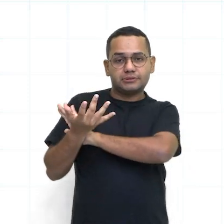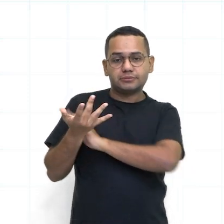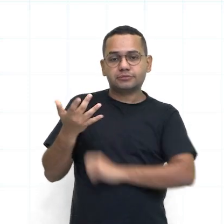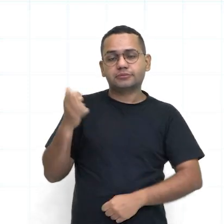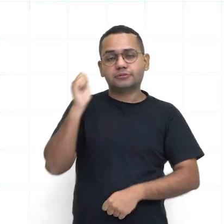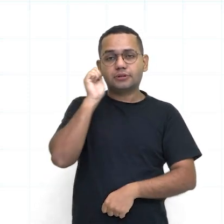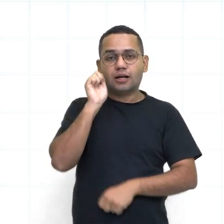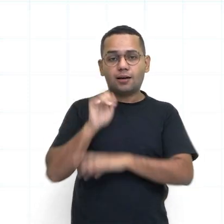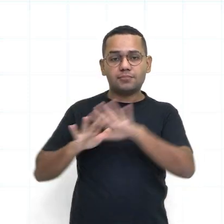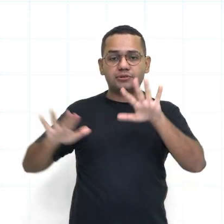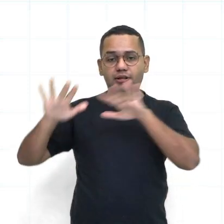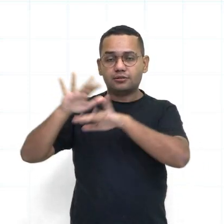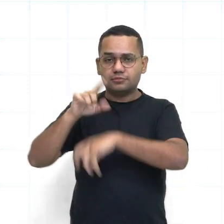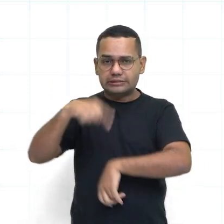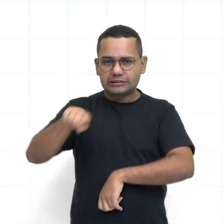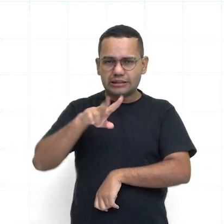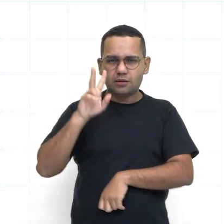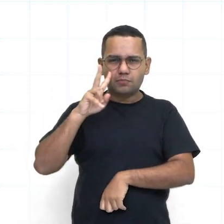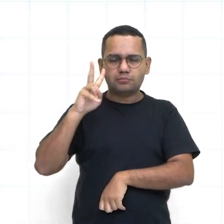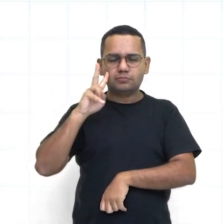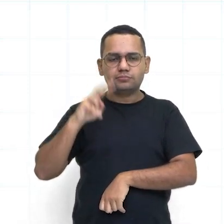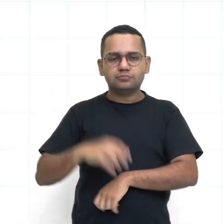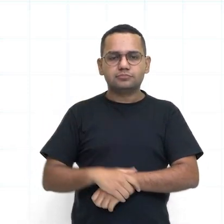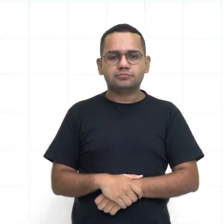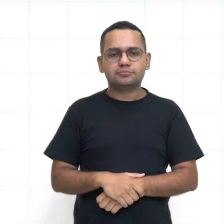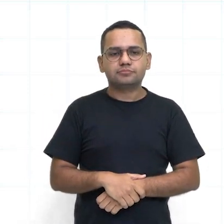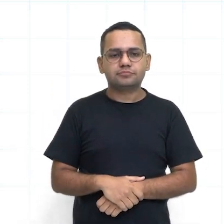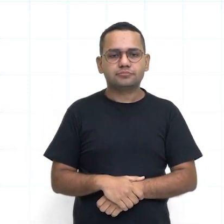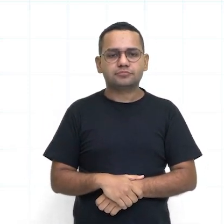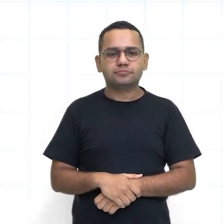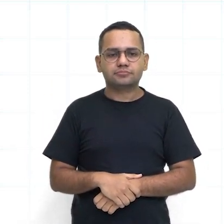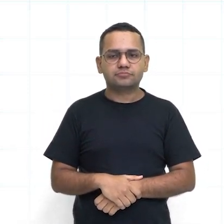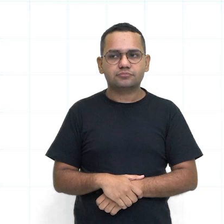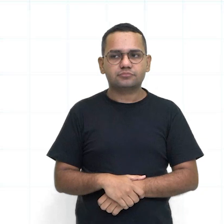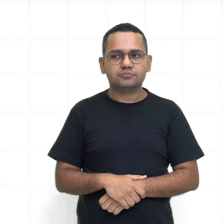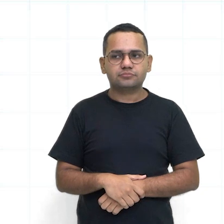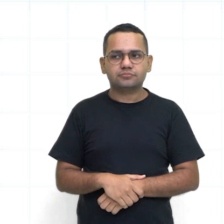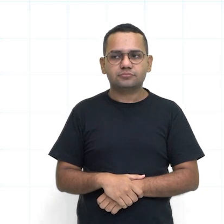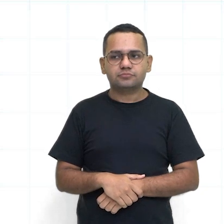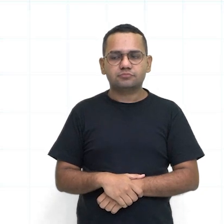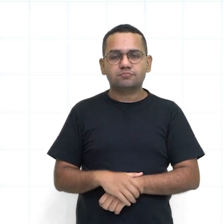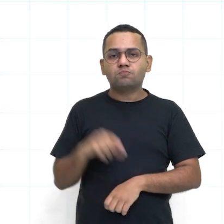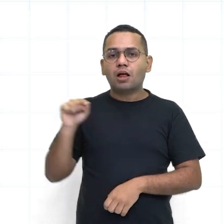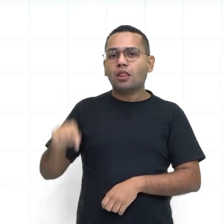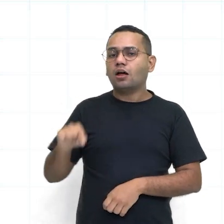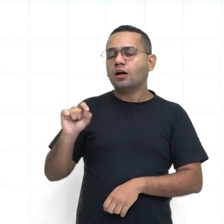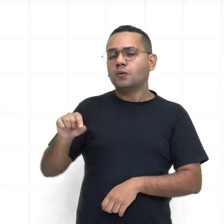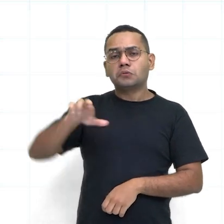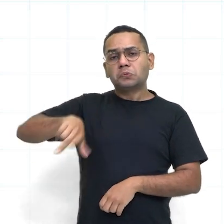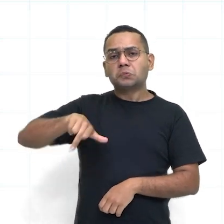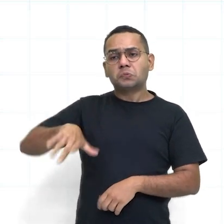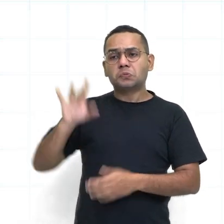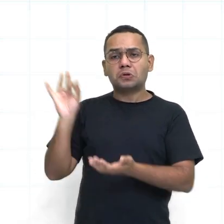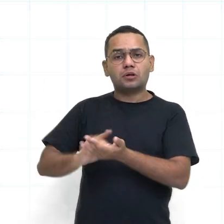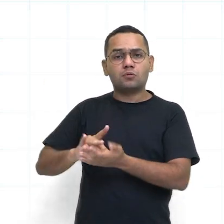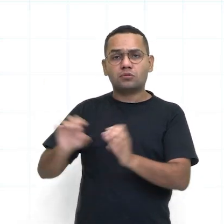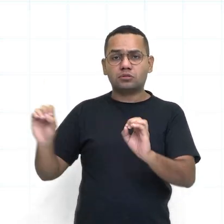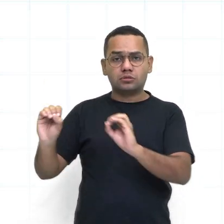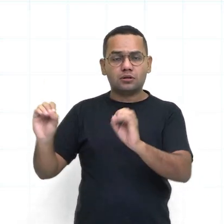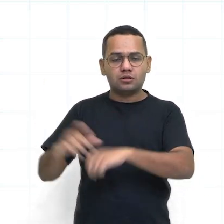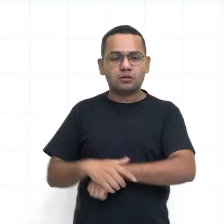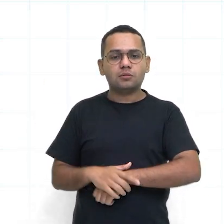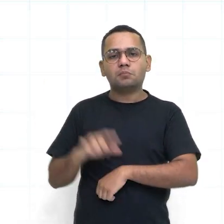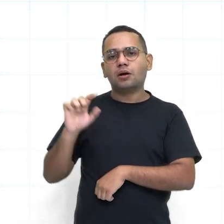abstrato. Lembra do expressionismo abstrato? Que ele não retratava nada real, era apenas o quê? Manchas, ou